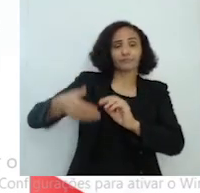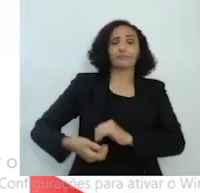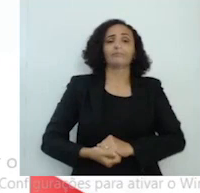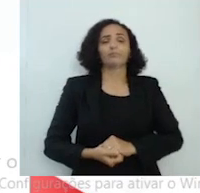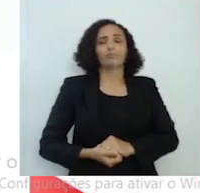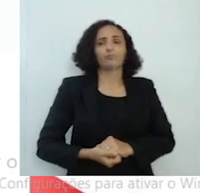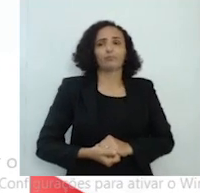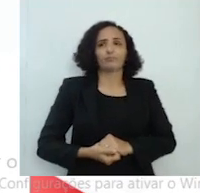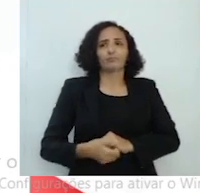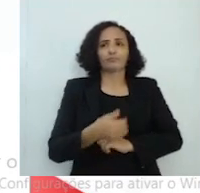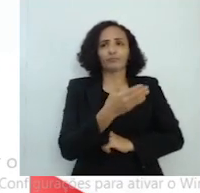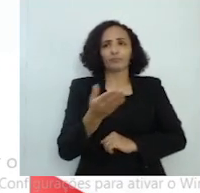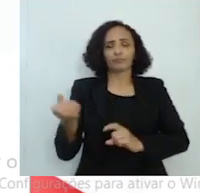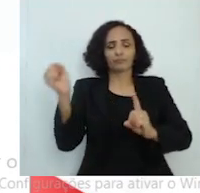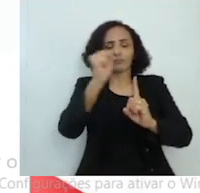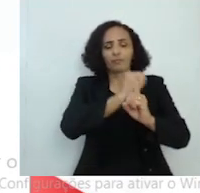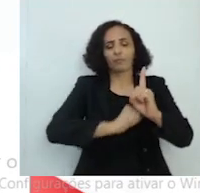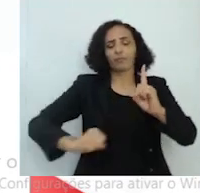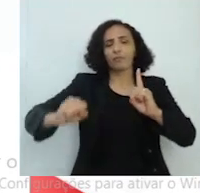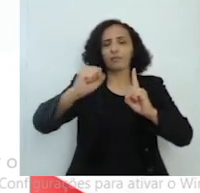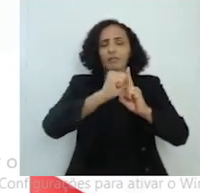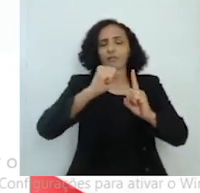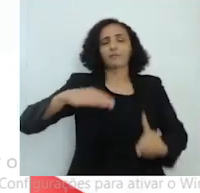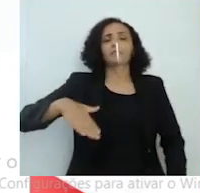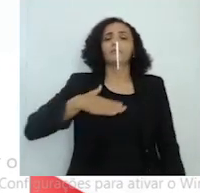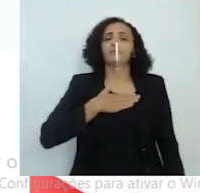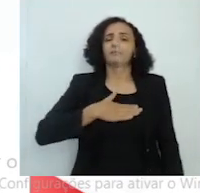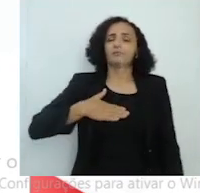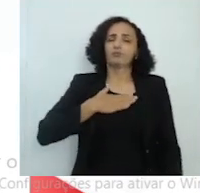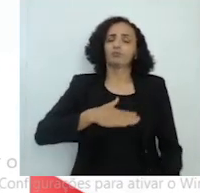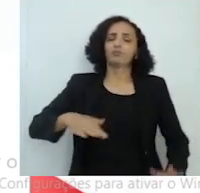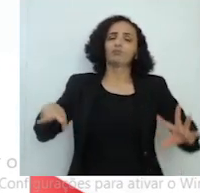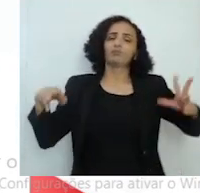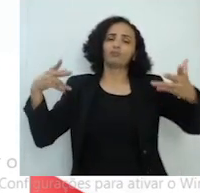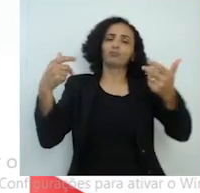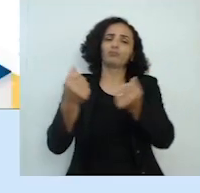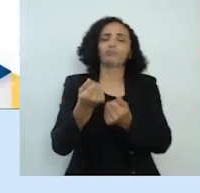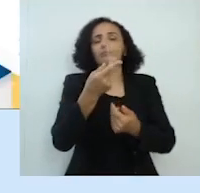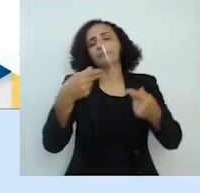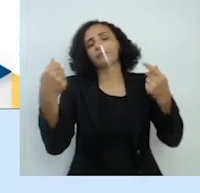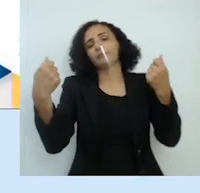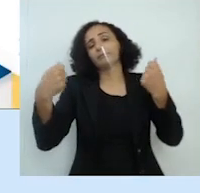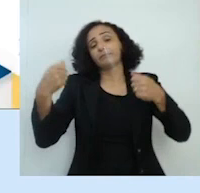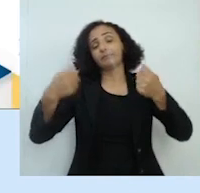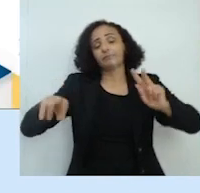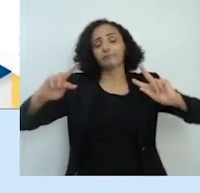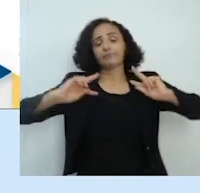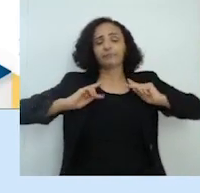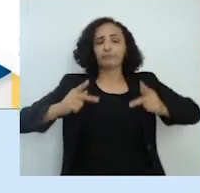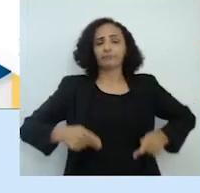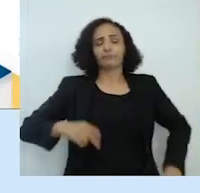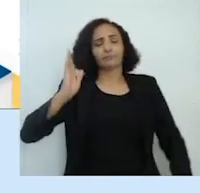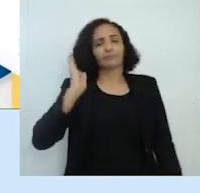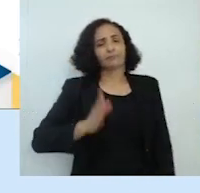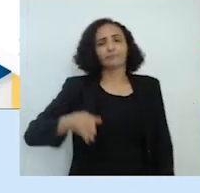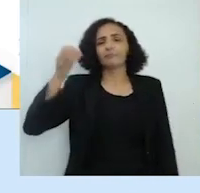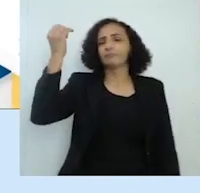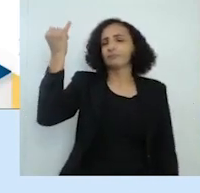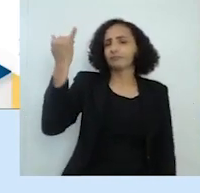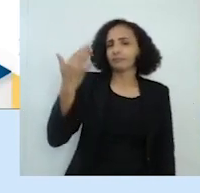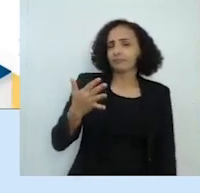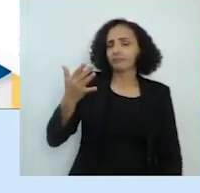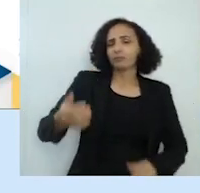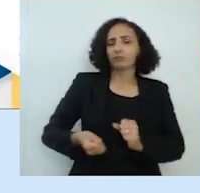o modo de produção socialista visa a satisfação de todas as necessidades materiais de toda a população, como eu disse já no início, que a